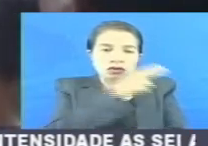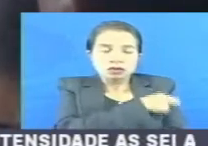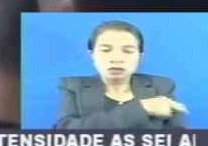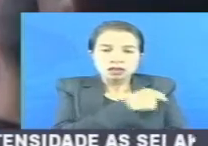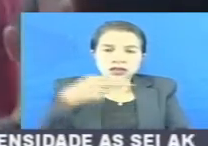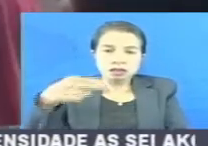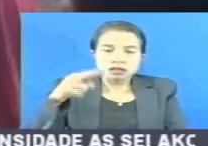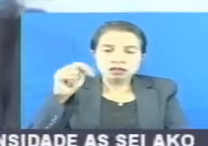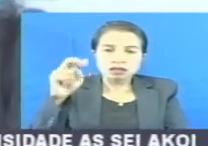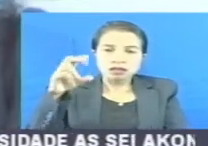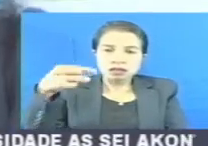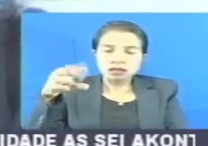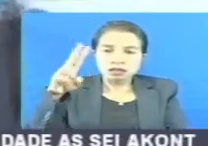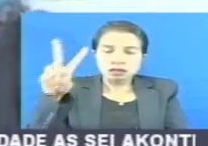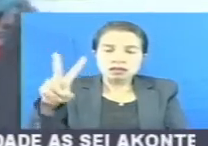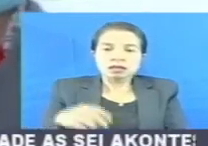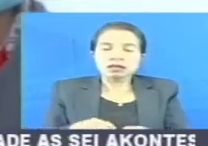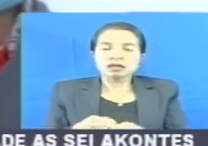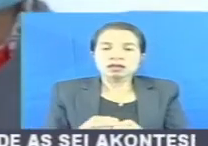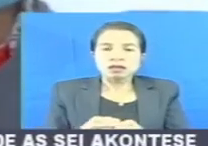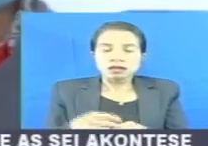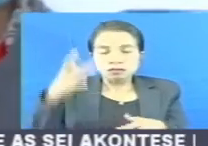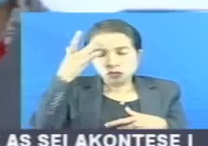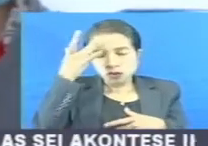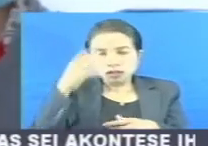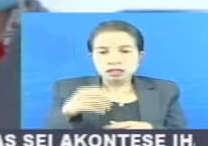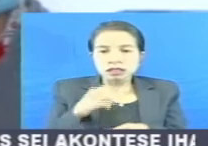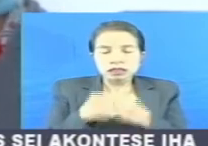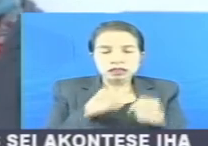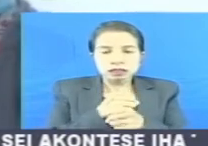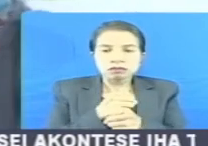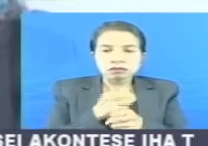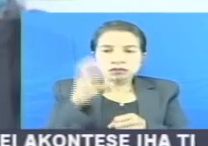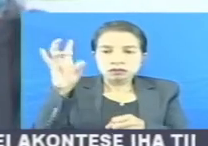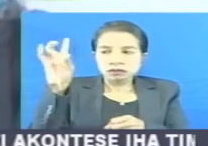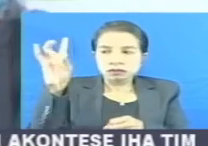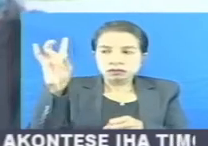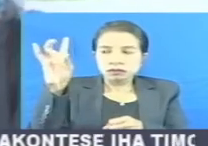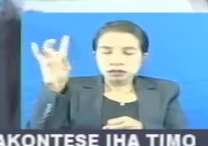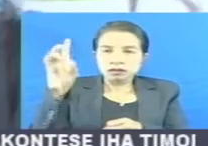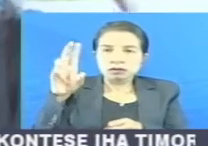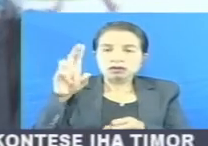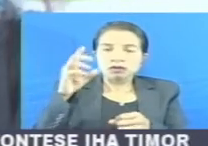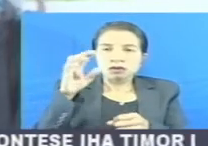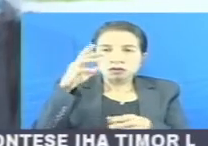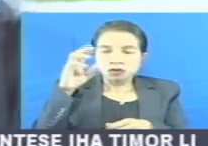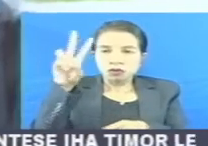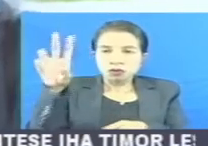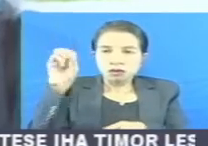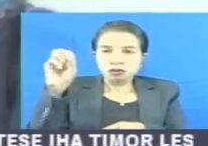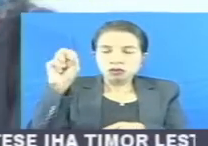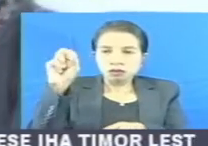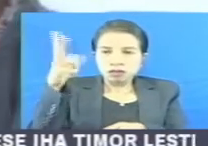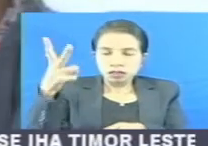Valadares ni halu ni moras ne tratamento quase tinan itu 2013 to foi na dau ne